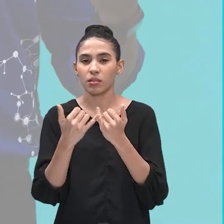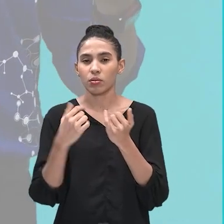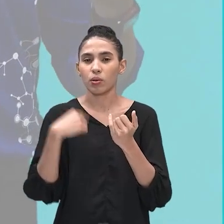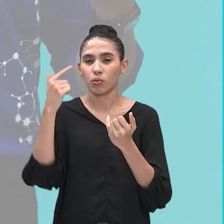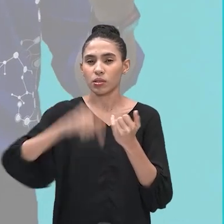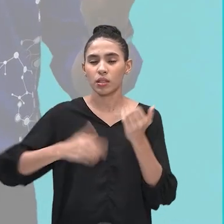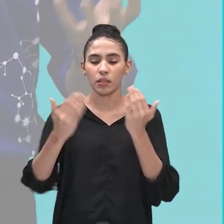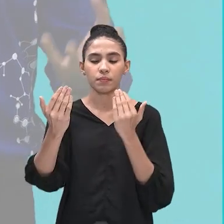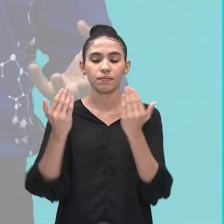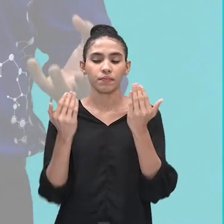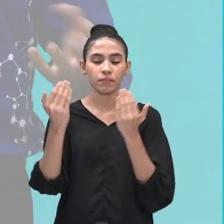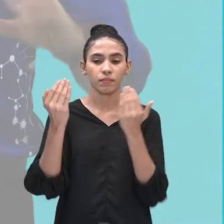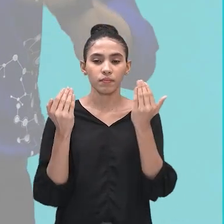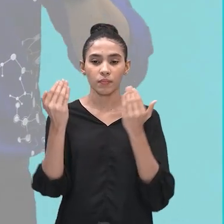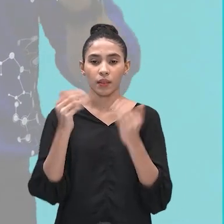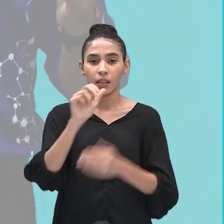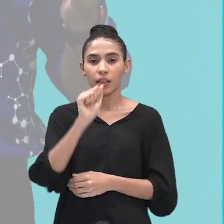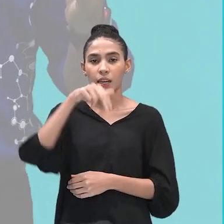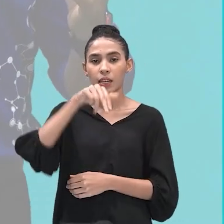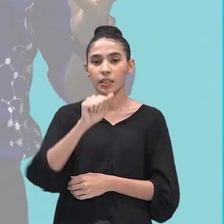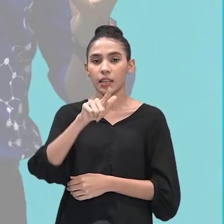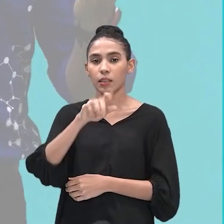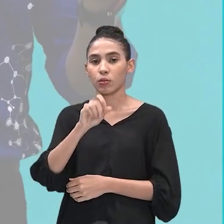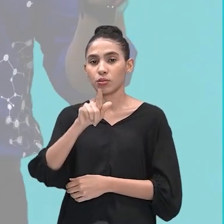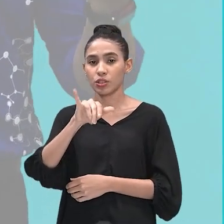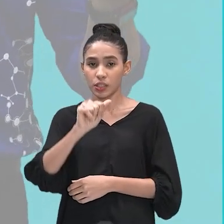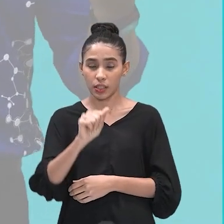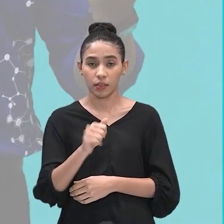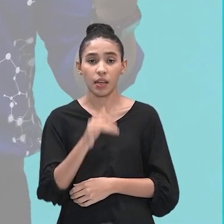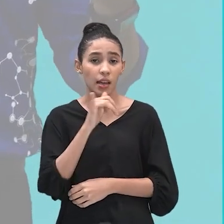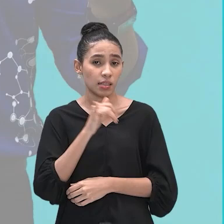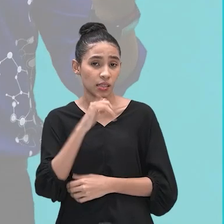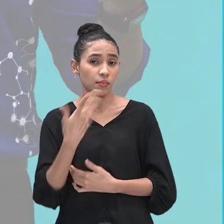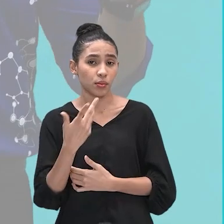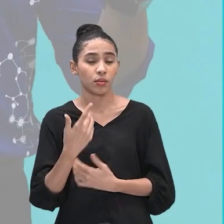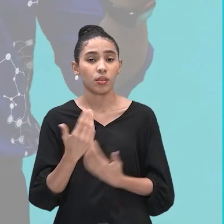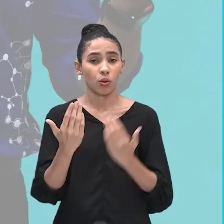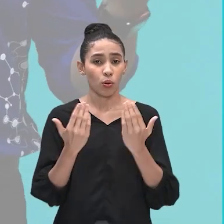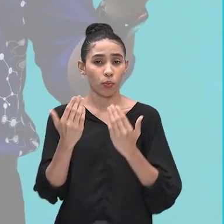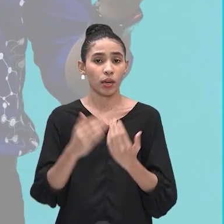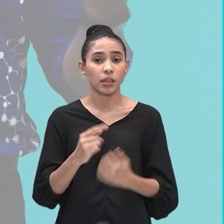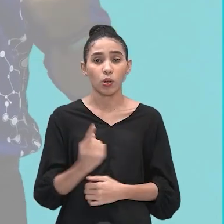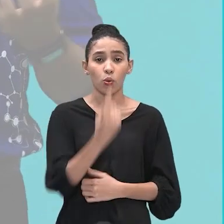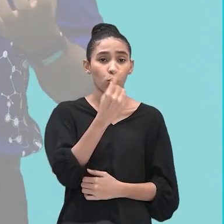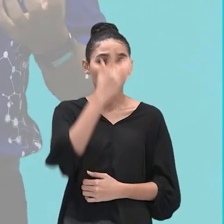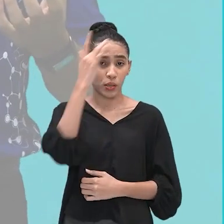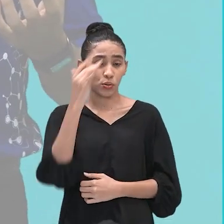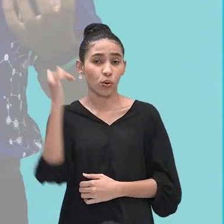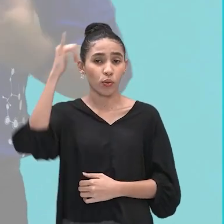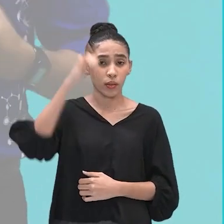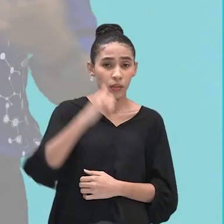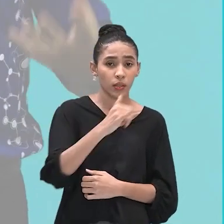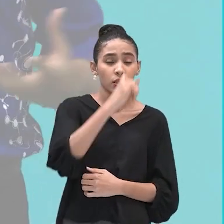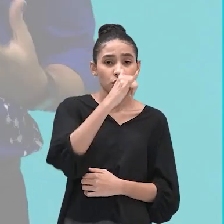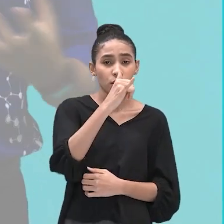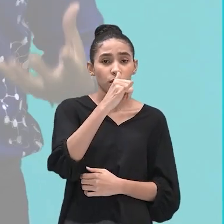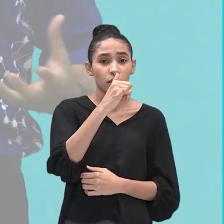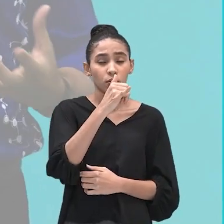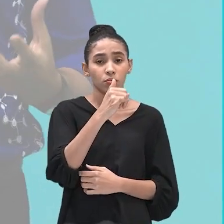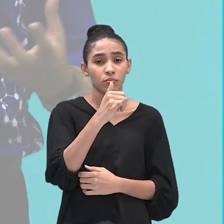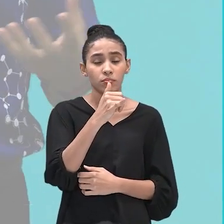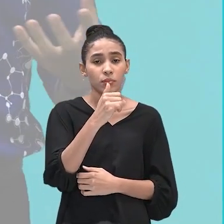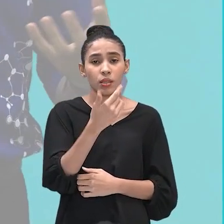então, né, essa analogia. No exemplo que nós tivemos, foi comparado ali um piloto de avião, que não saberia, no caso,